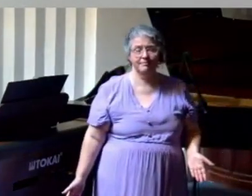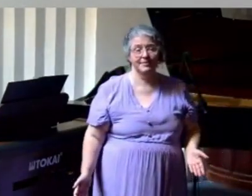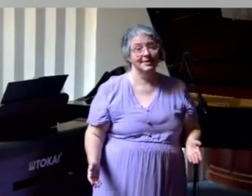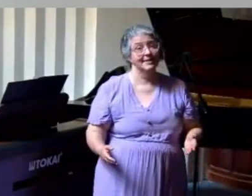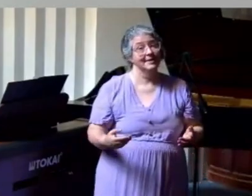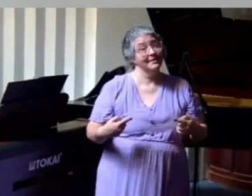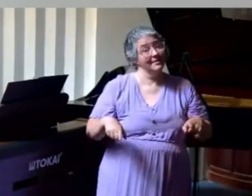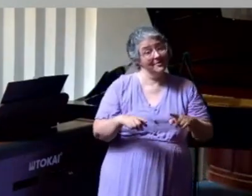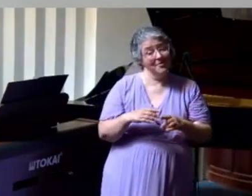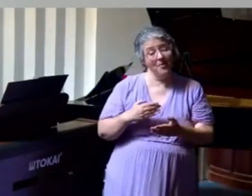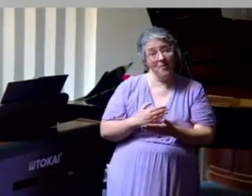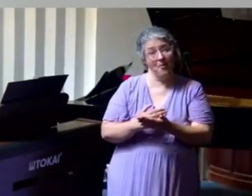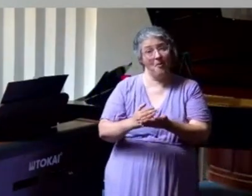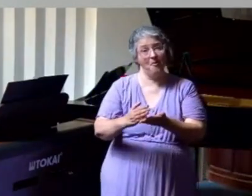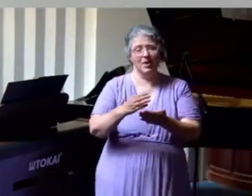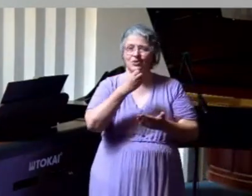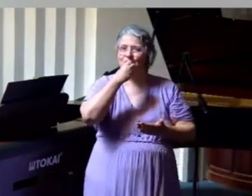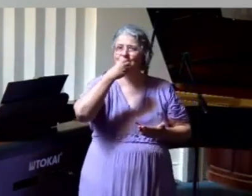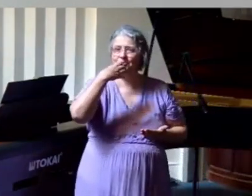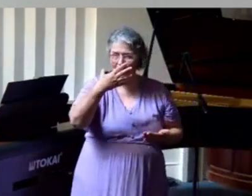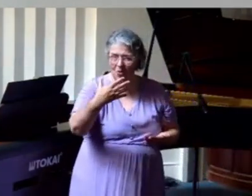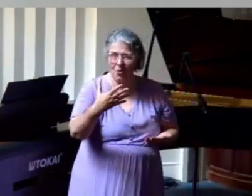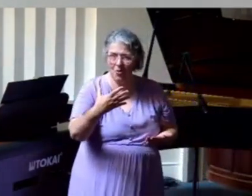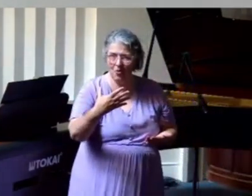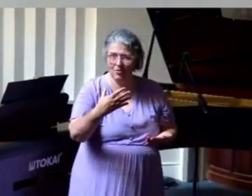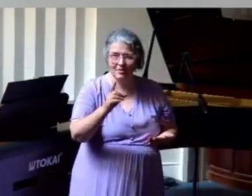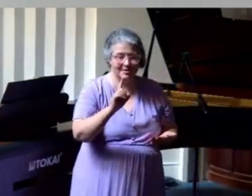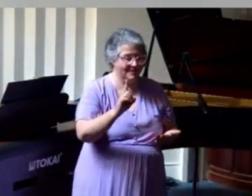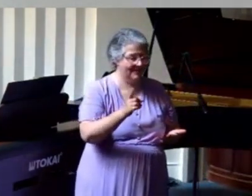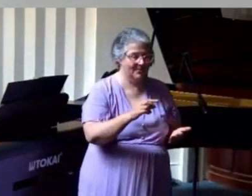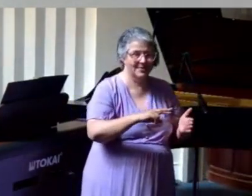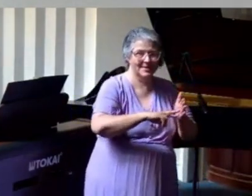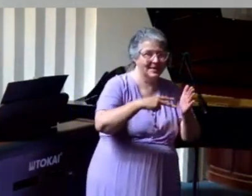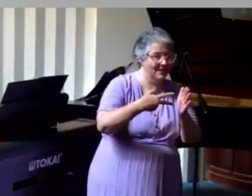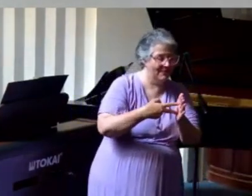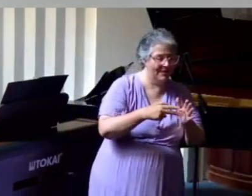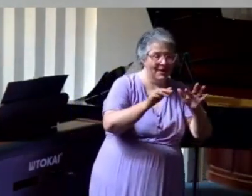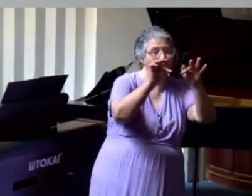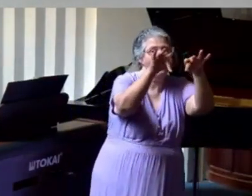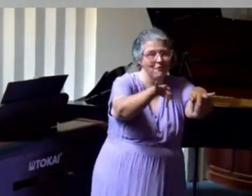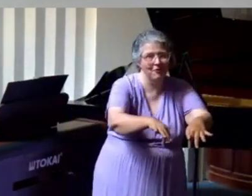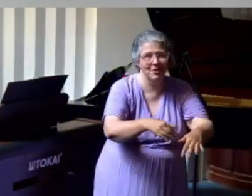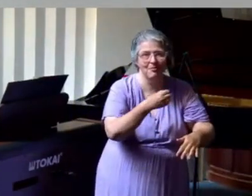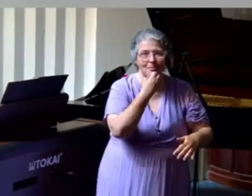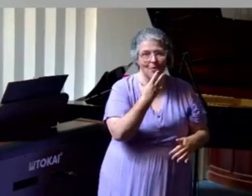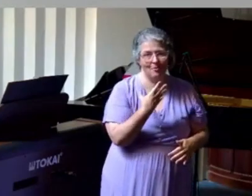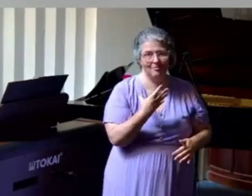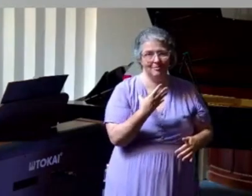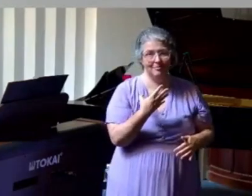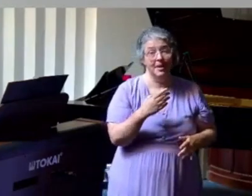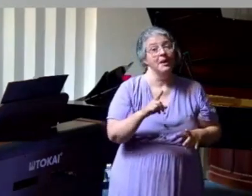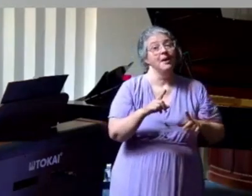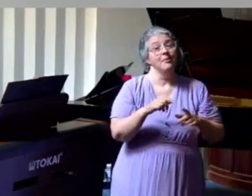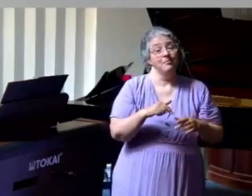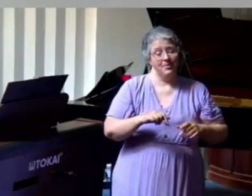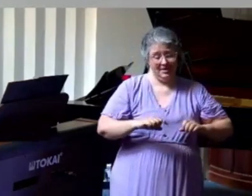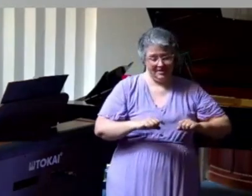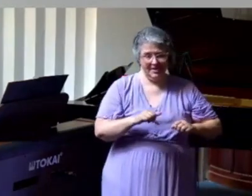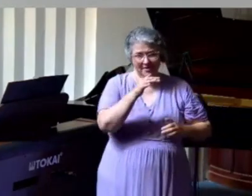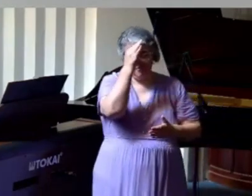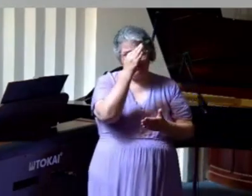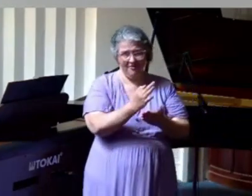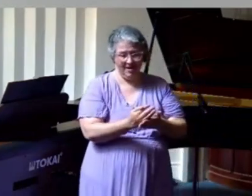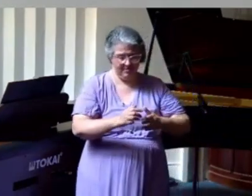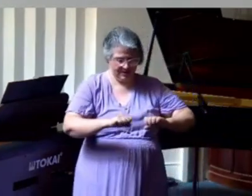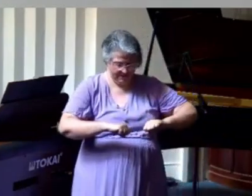vitoriosos. Impulsos são importantes, nós precisamos ter o impulso da fé, mas não são eles que nos